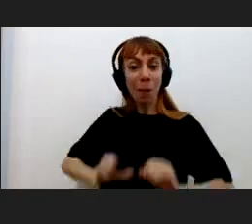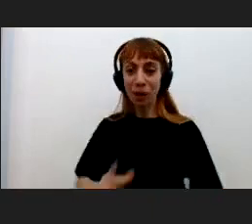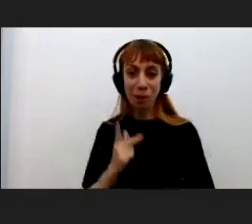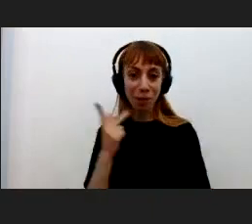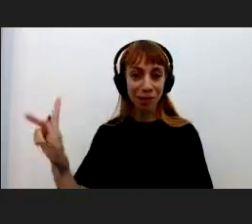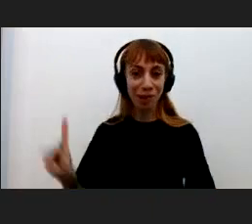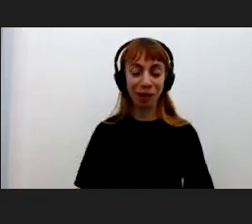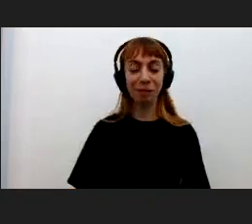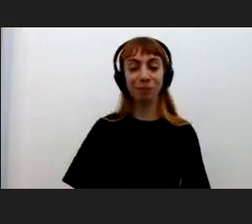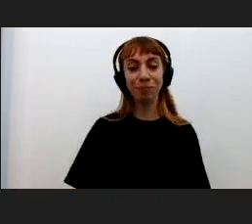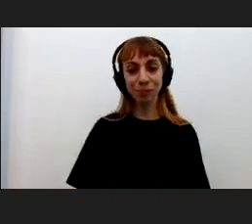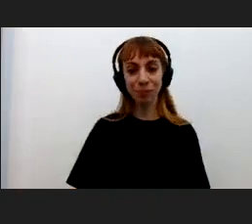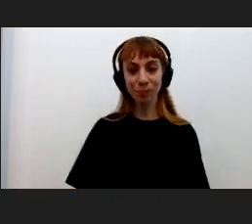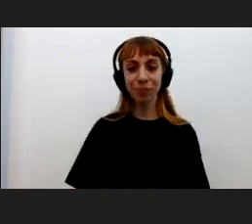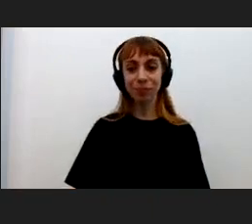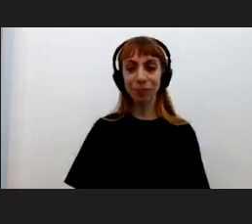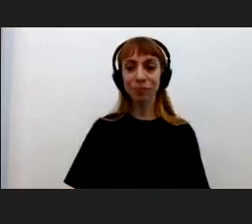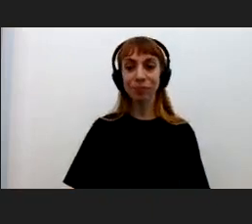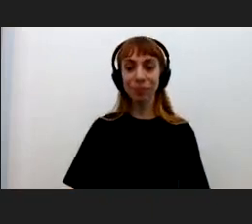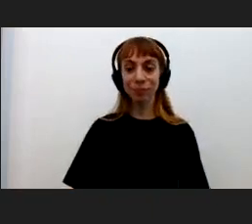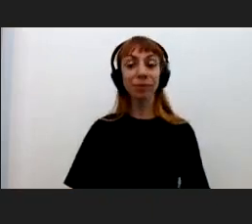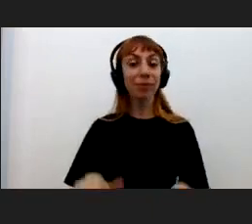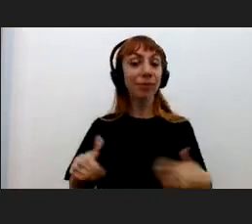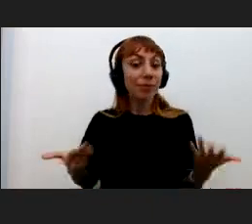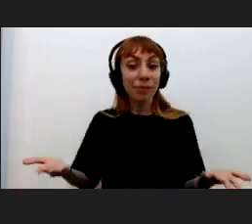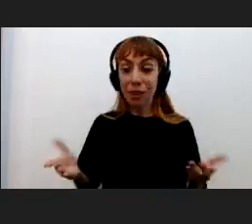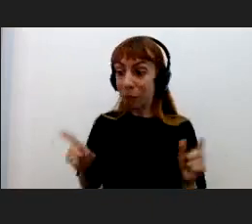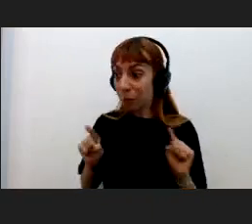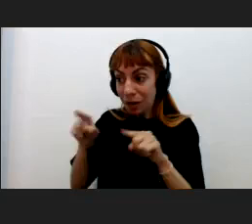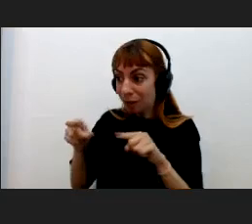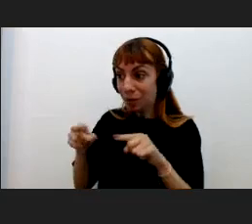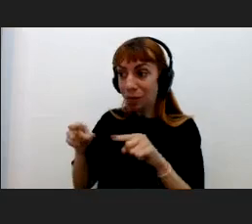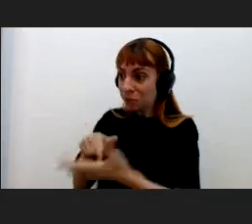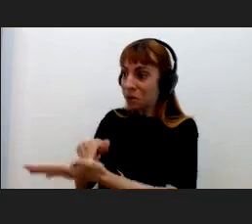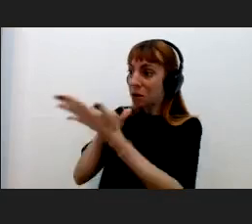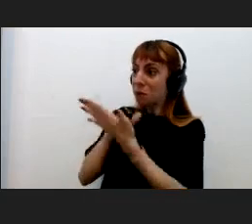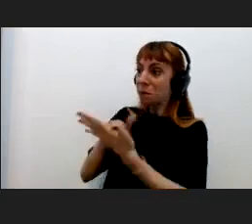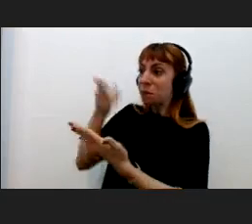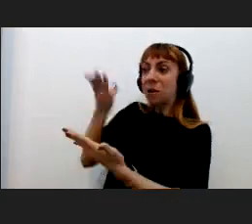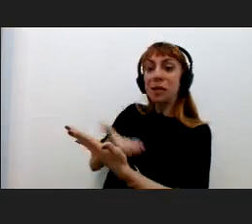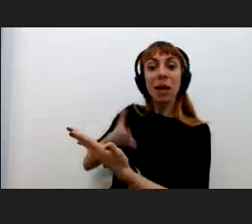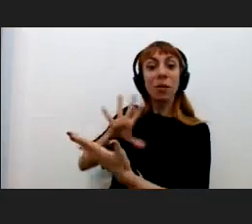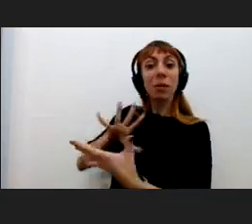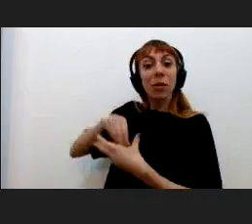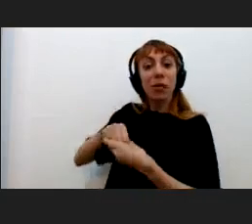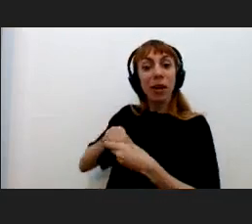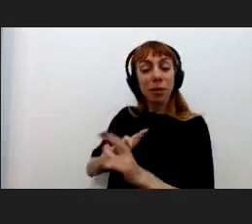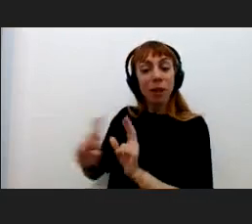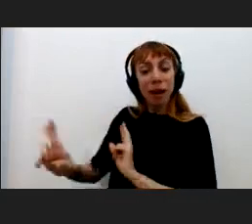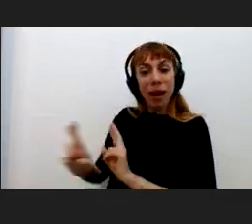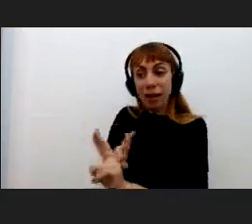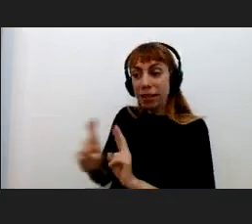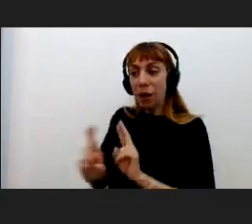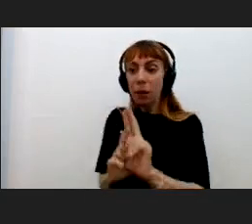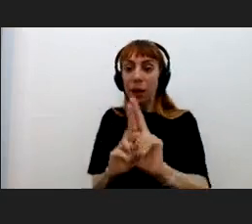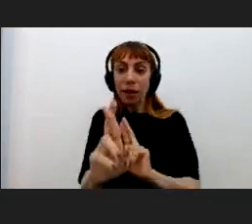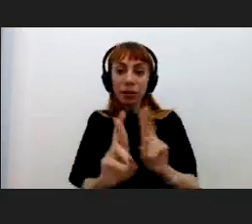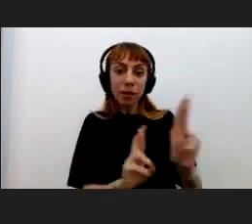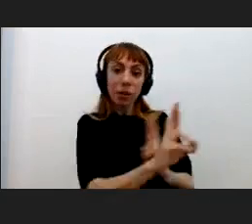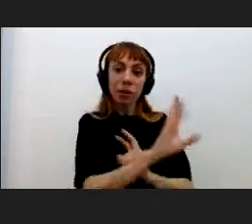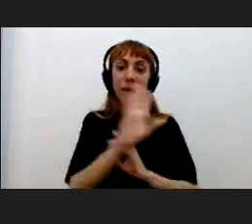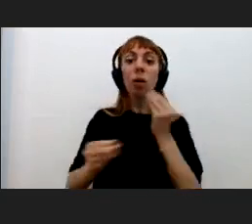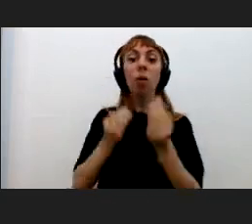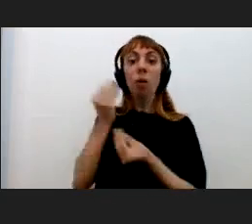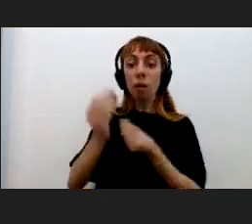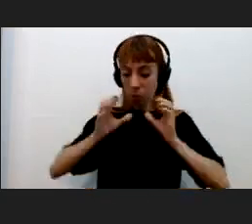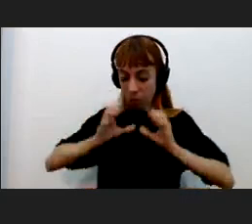E que é isso que se mostra dentro das nossas relações, da maneira como a gente se comporta no mundo, nas nossas tomadas de decisão.